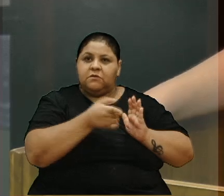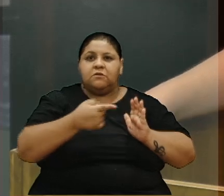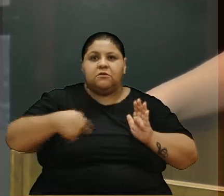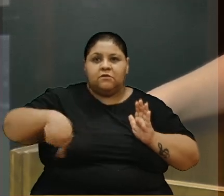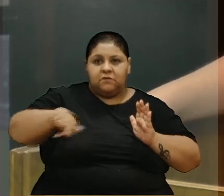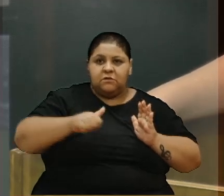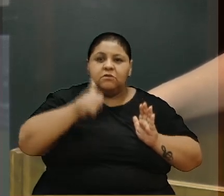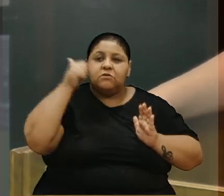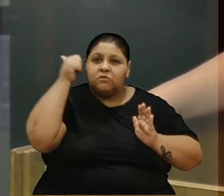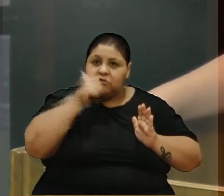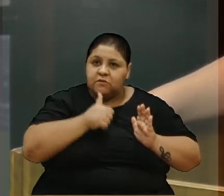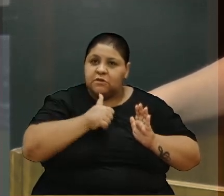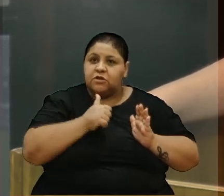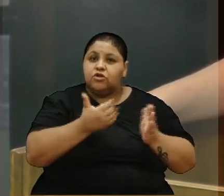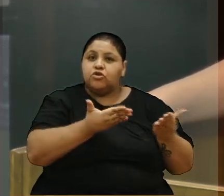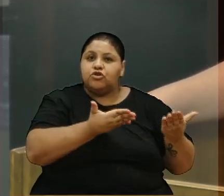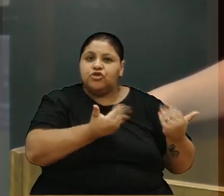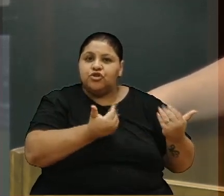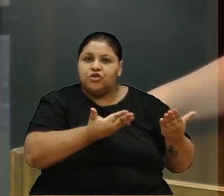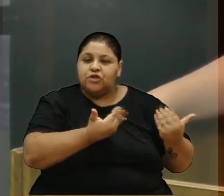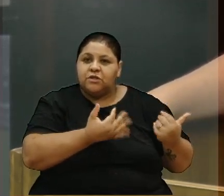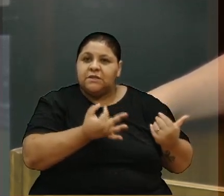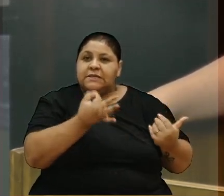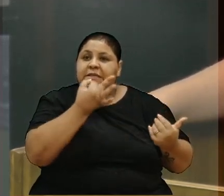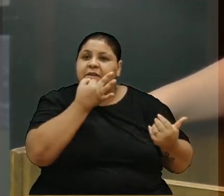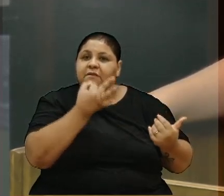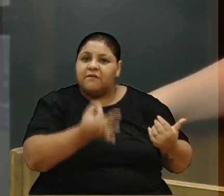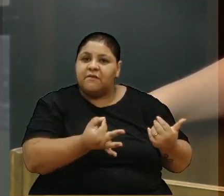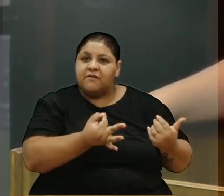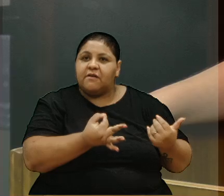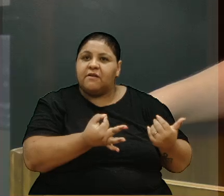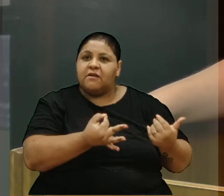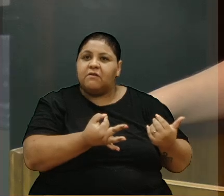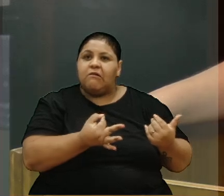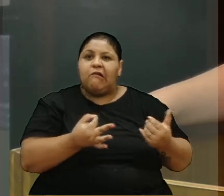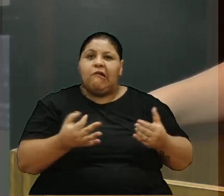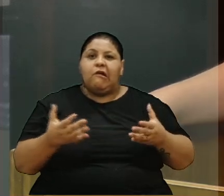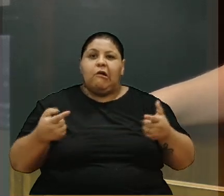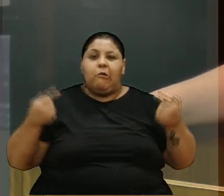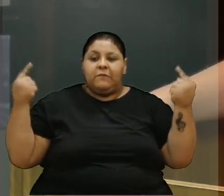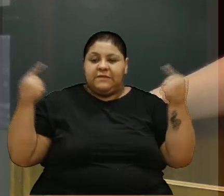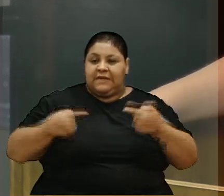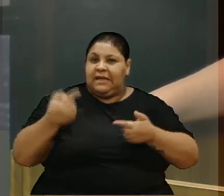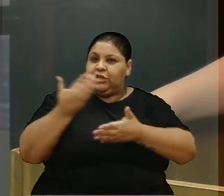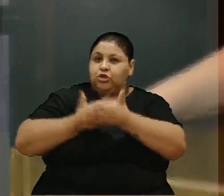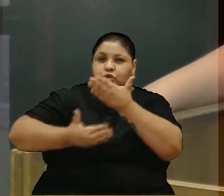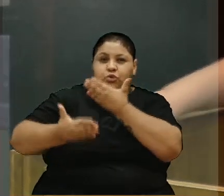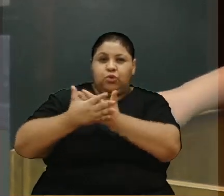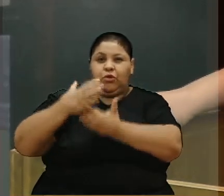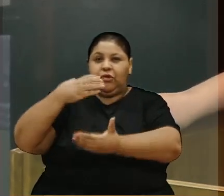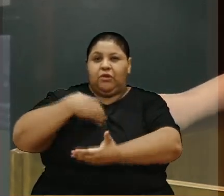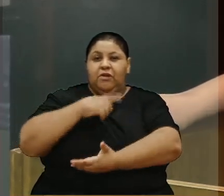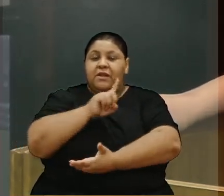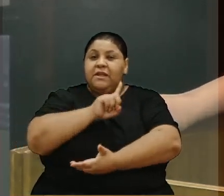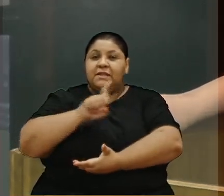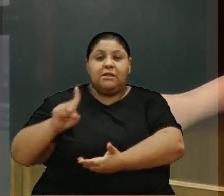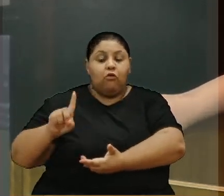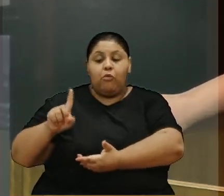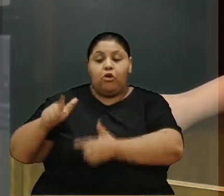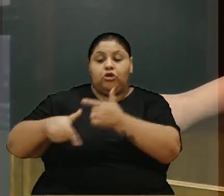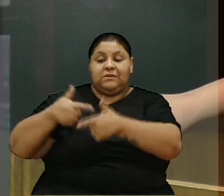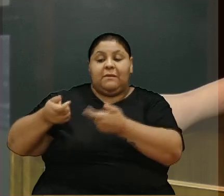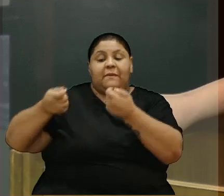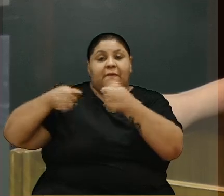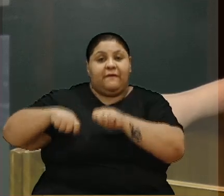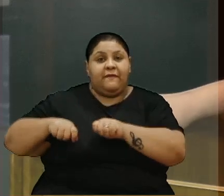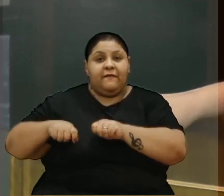Nós, mulheres, jovens, posicionadas, somos atacadas de todas as formas. E não pela nossa competência,